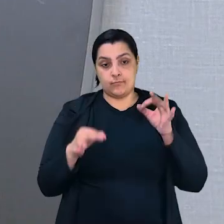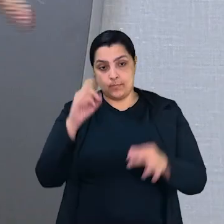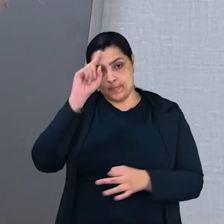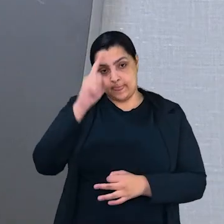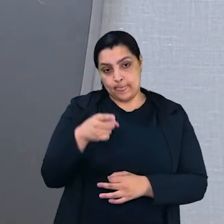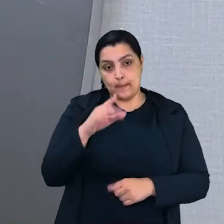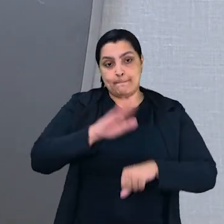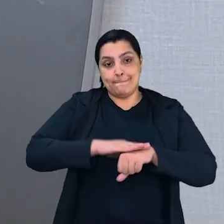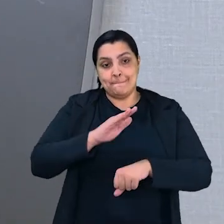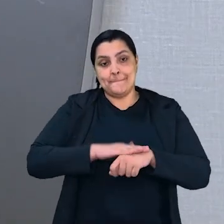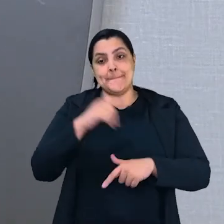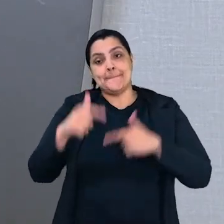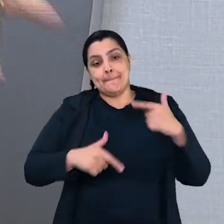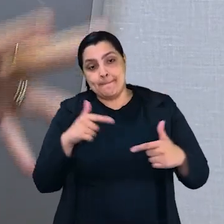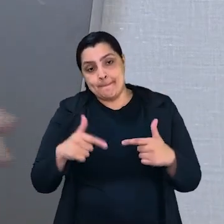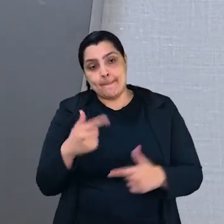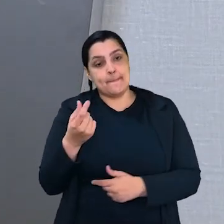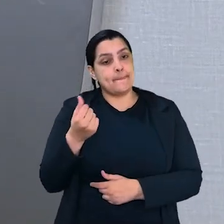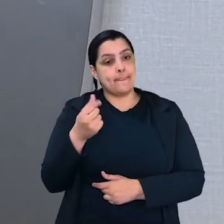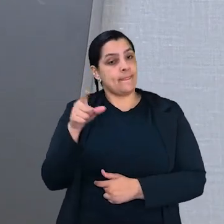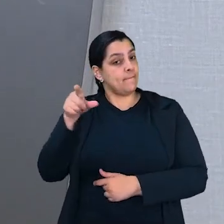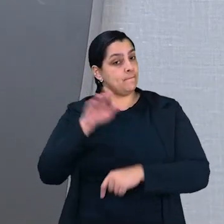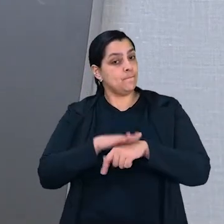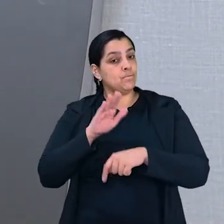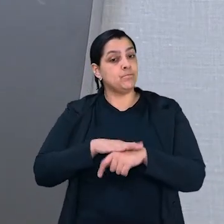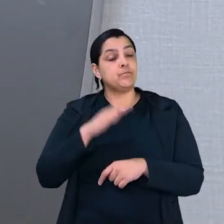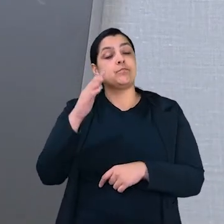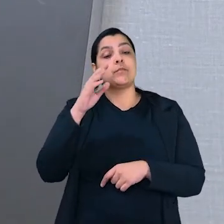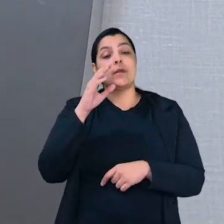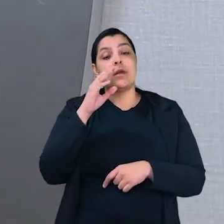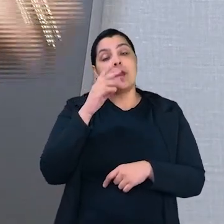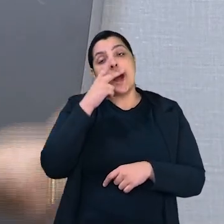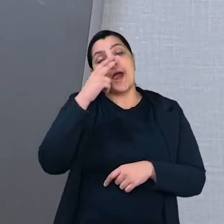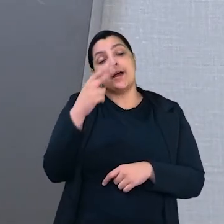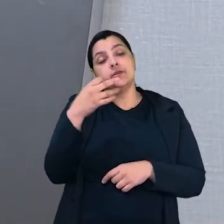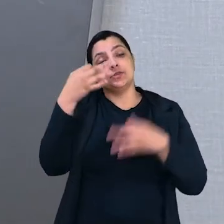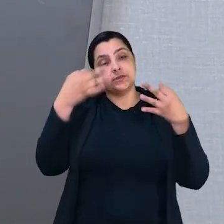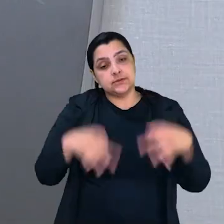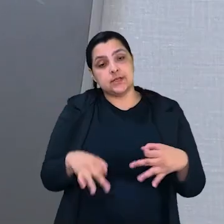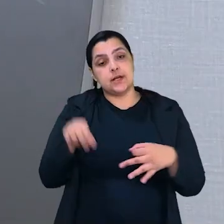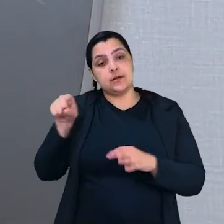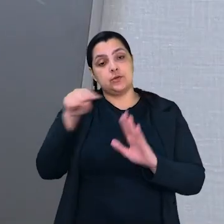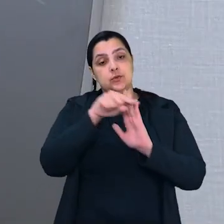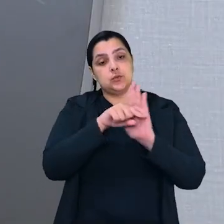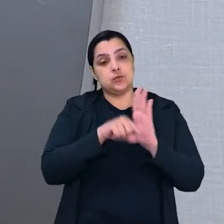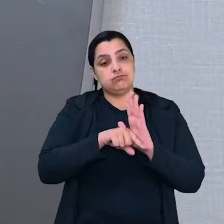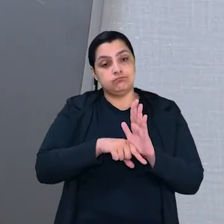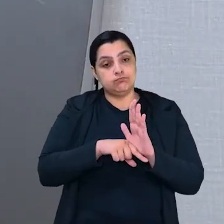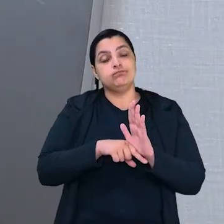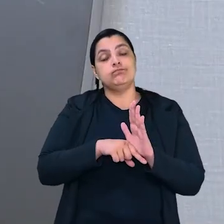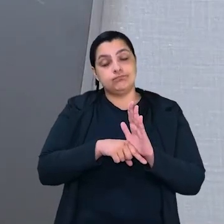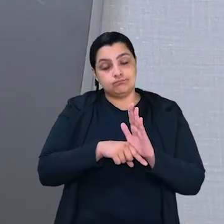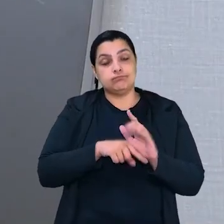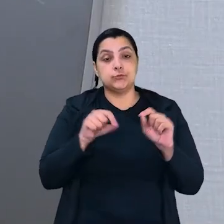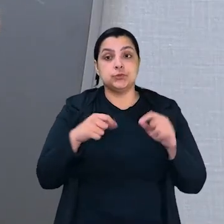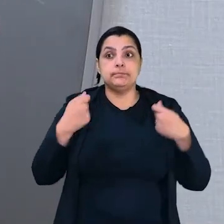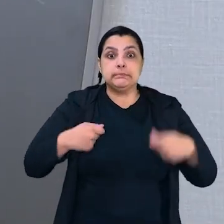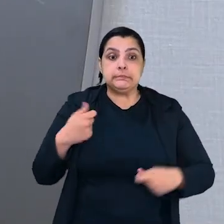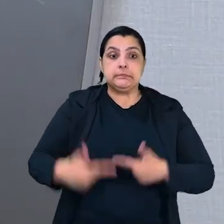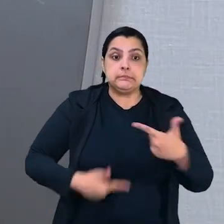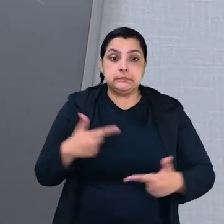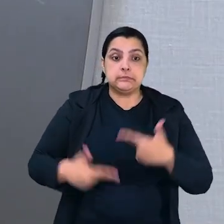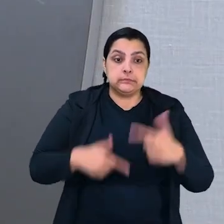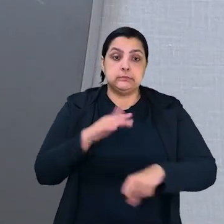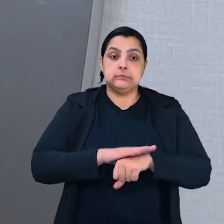juiz determina, pela realização do trabalho pericial, um valor que ele entende por razoável pela demanda que